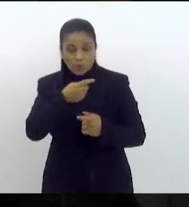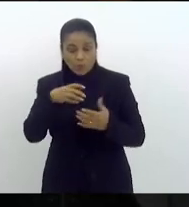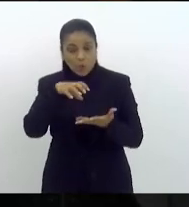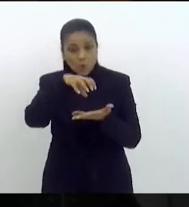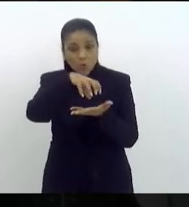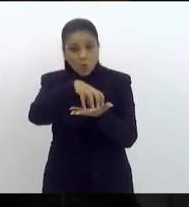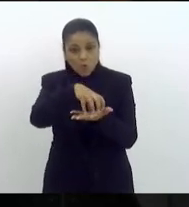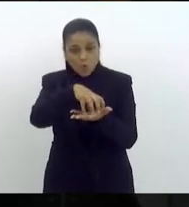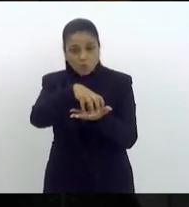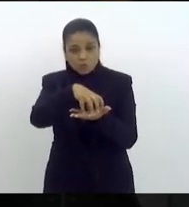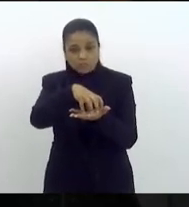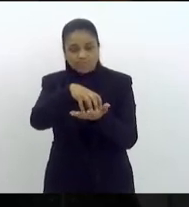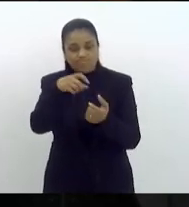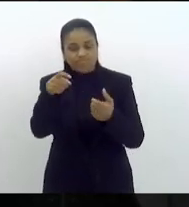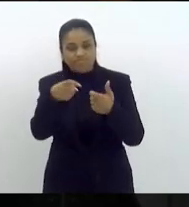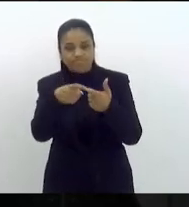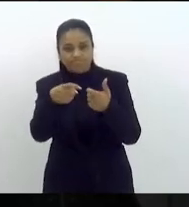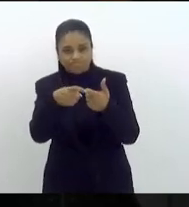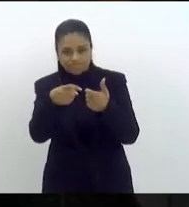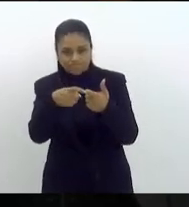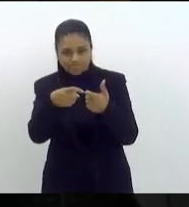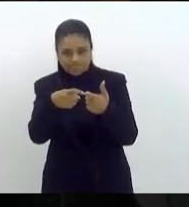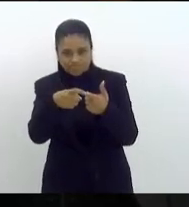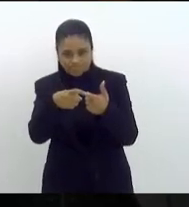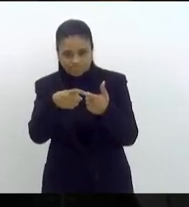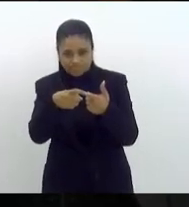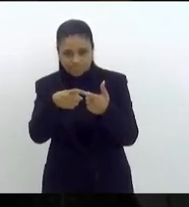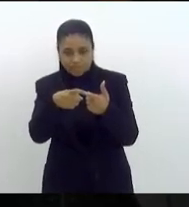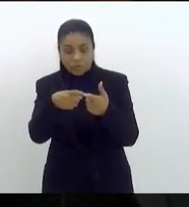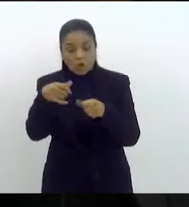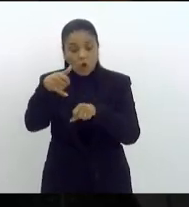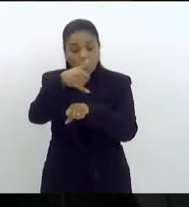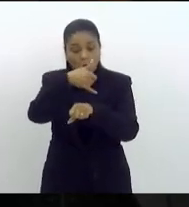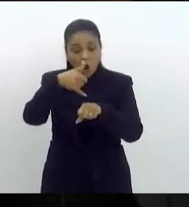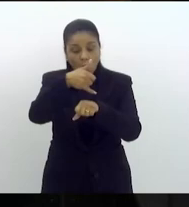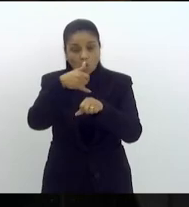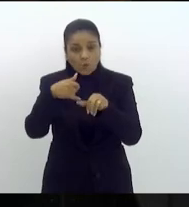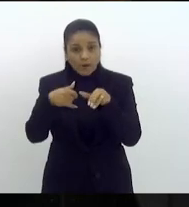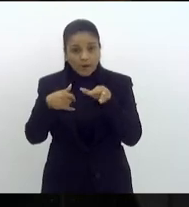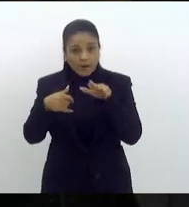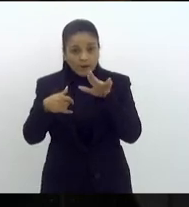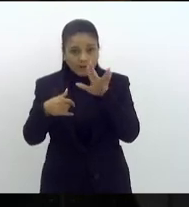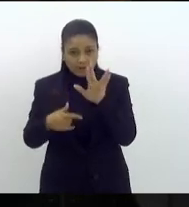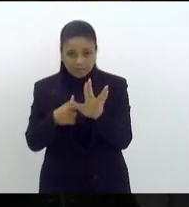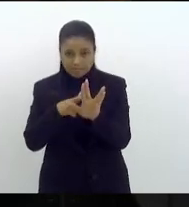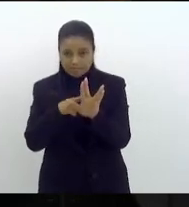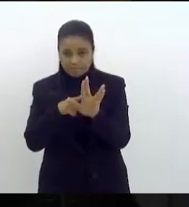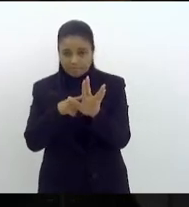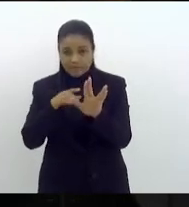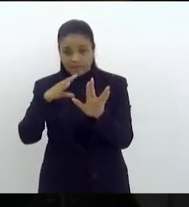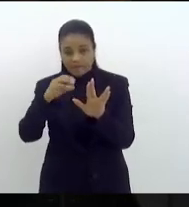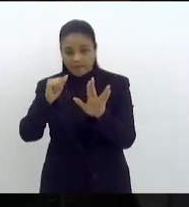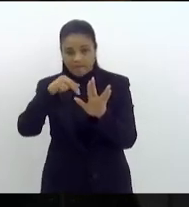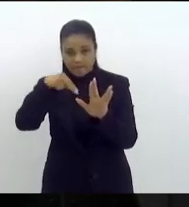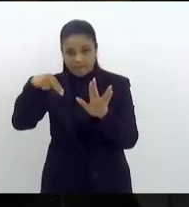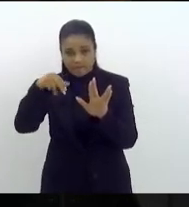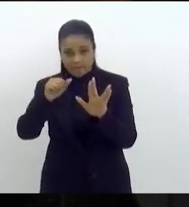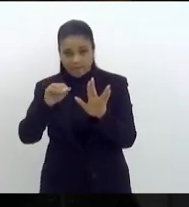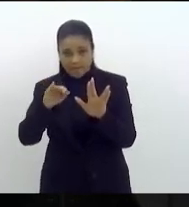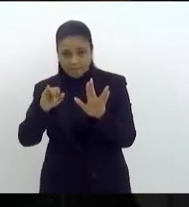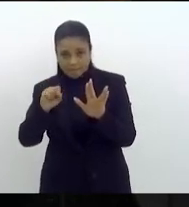a cannabis óleo de cannabis intitulada no mercado